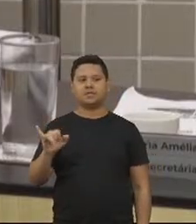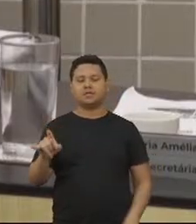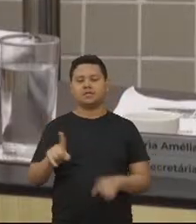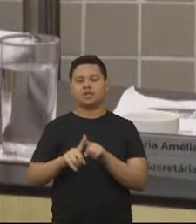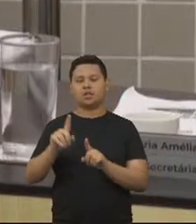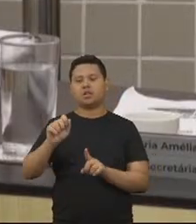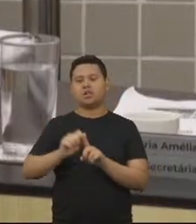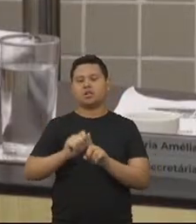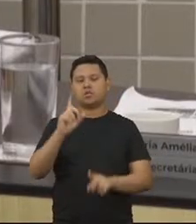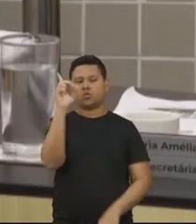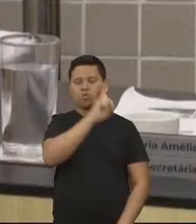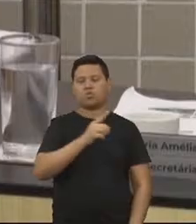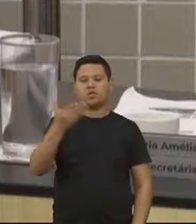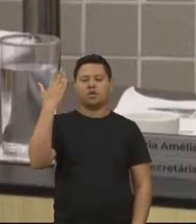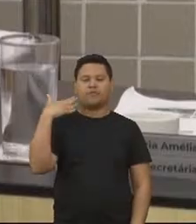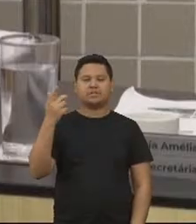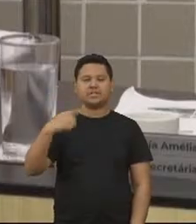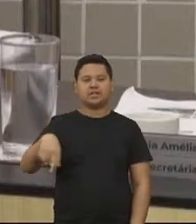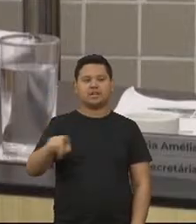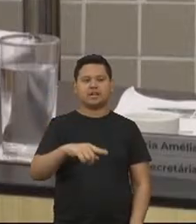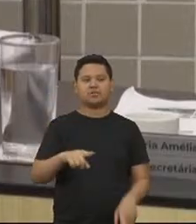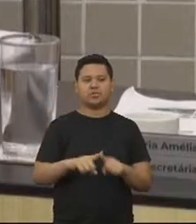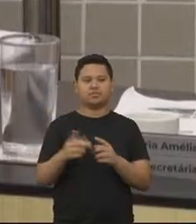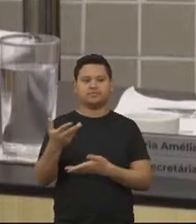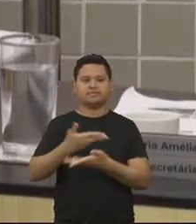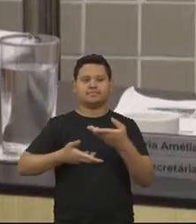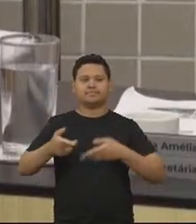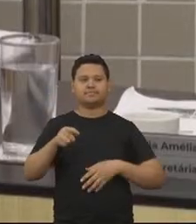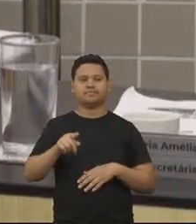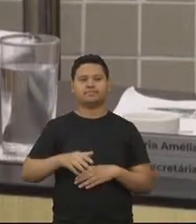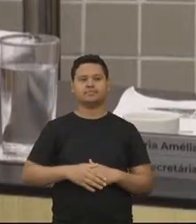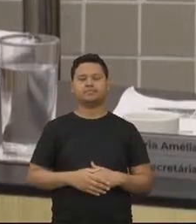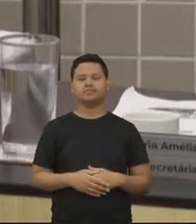domingo, 7 de setembro. Autoria, Jean Araújo.